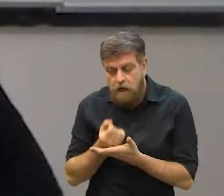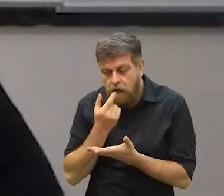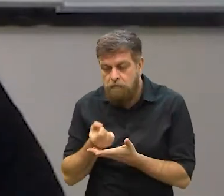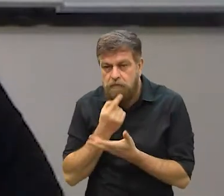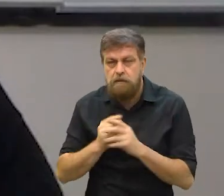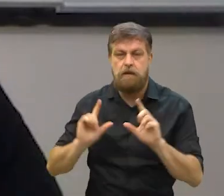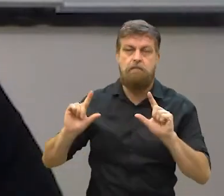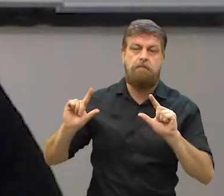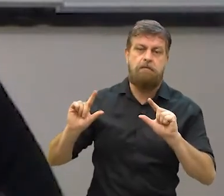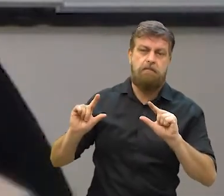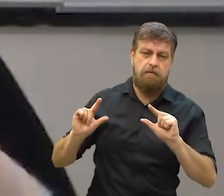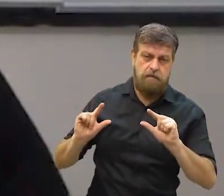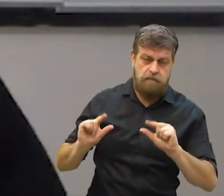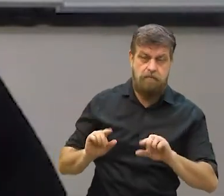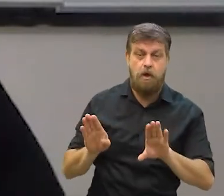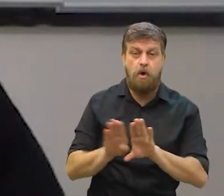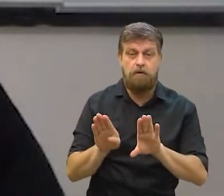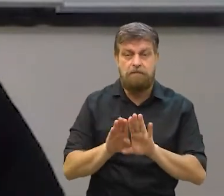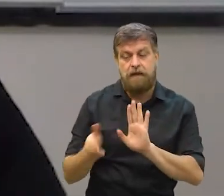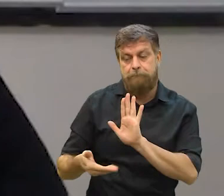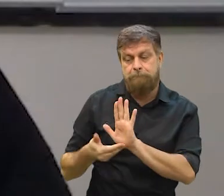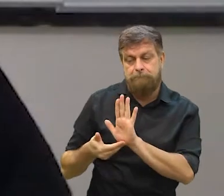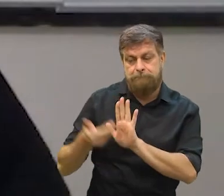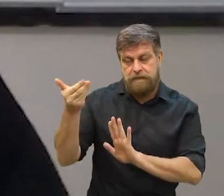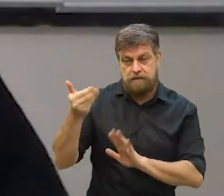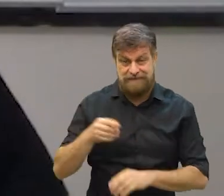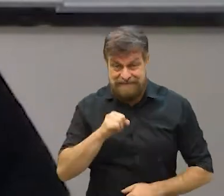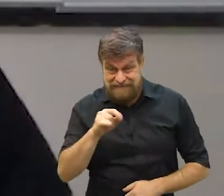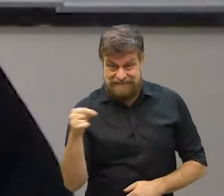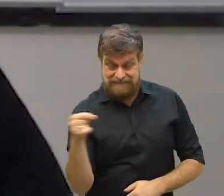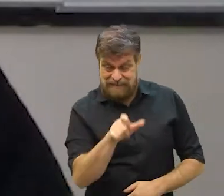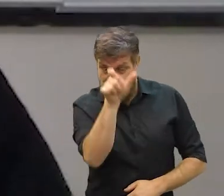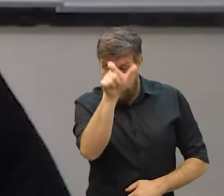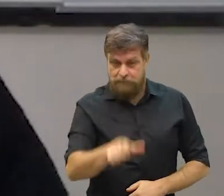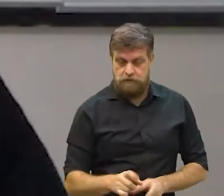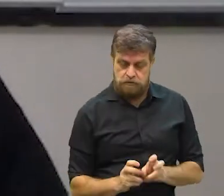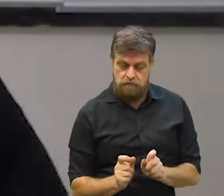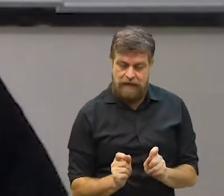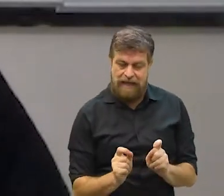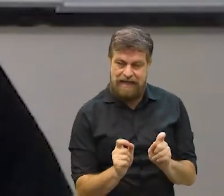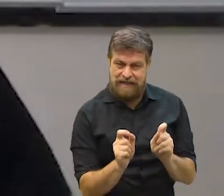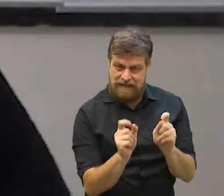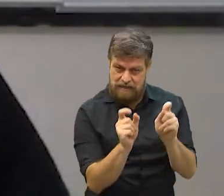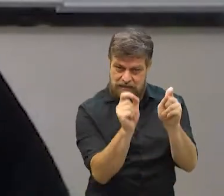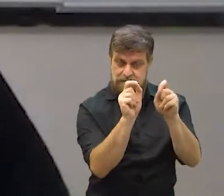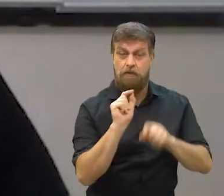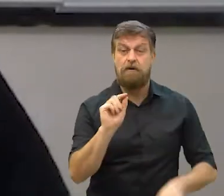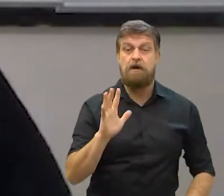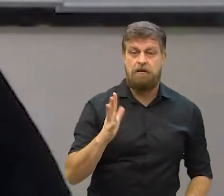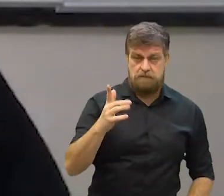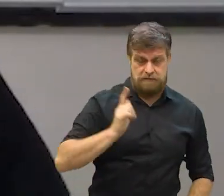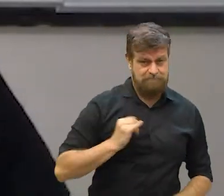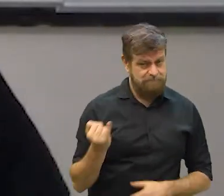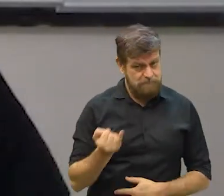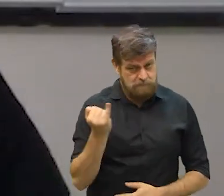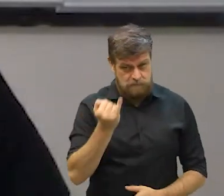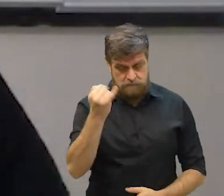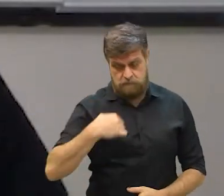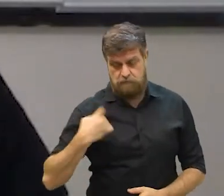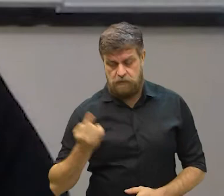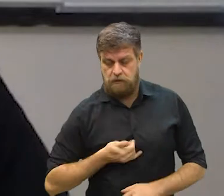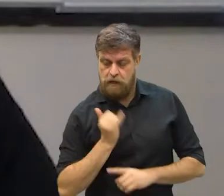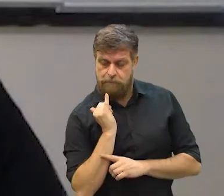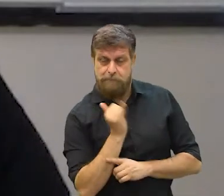algum medicamento ou até da retirada. No caso do paciente oncológico, é muito importante